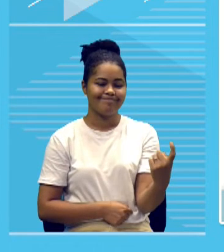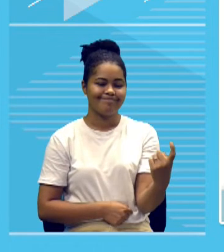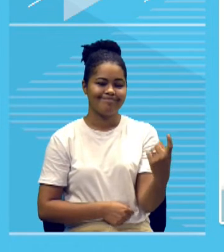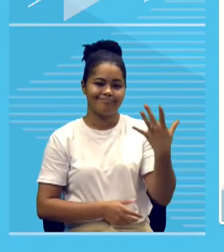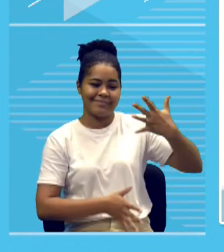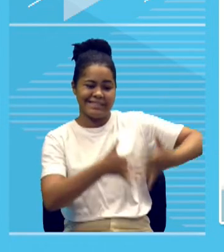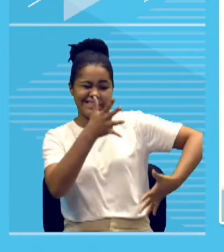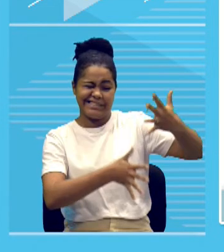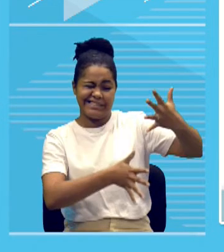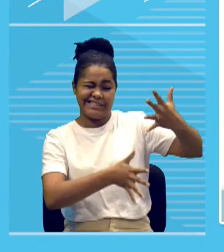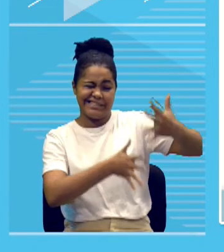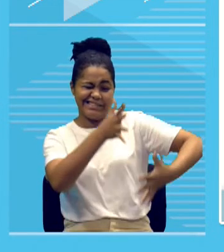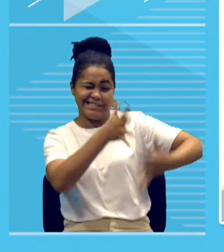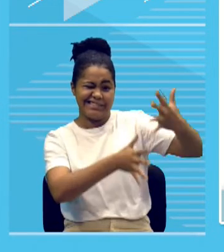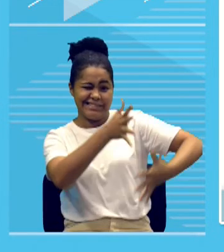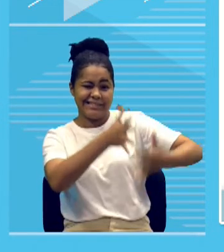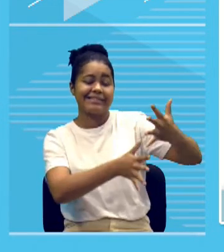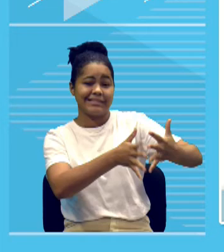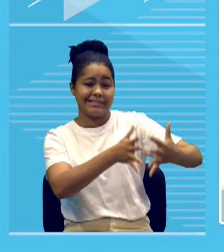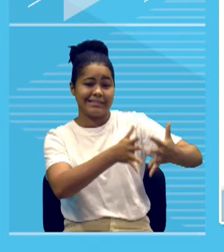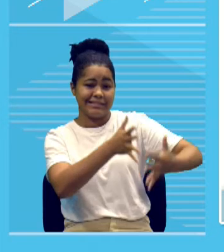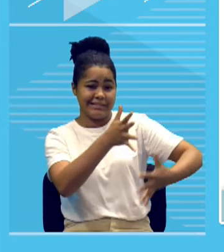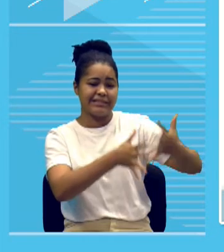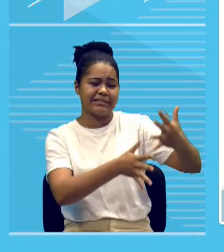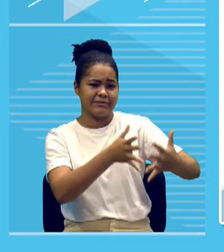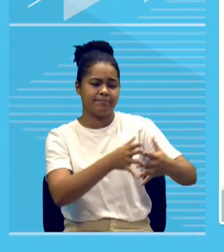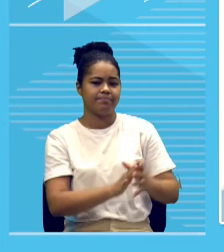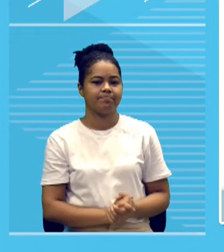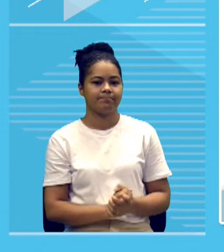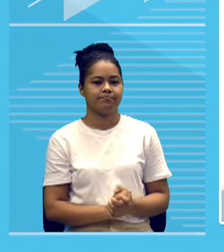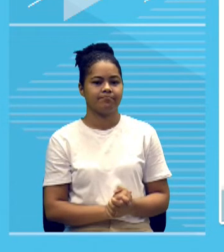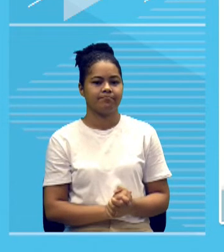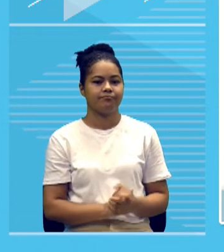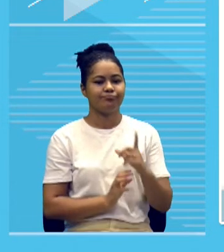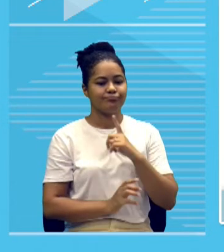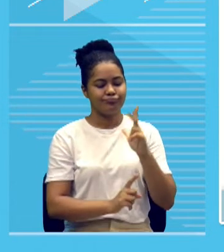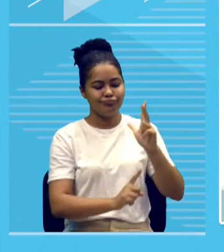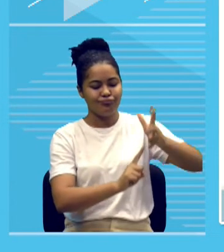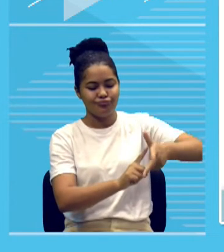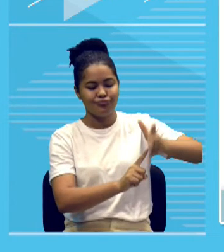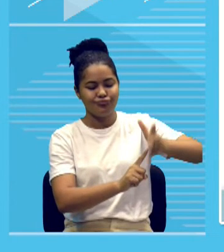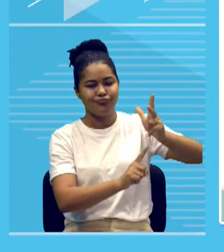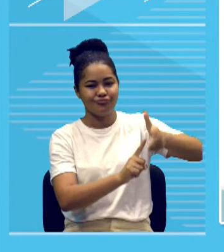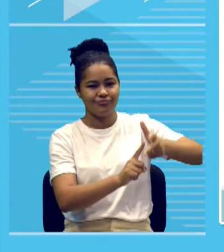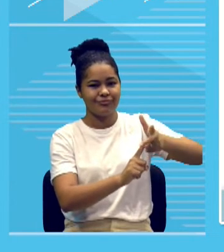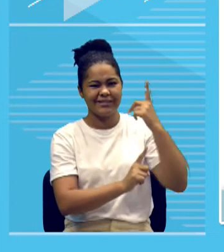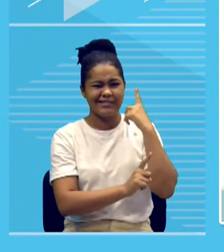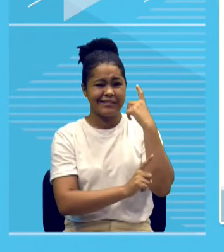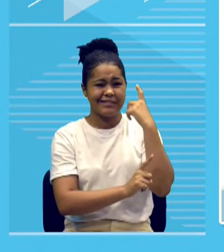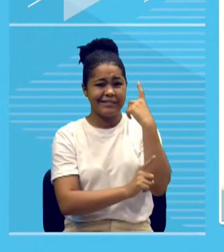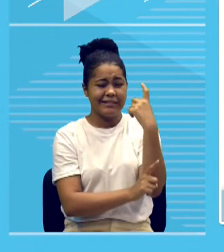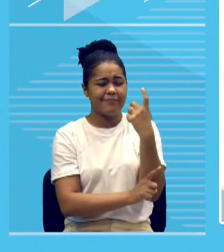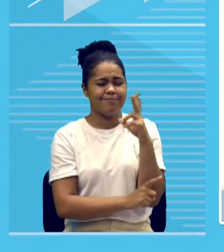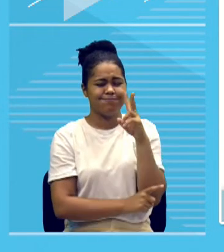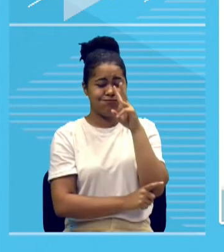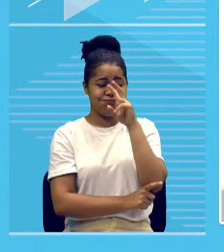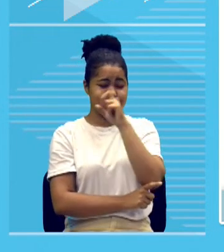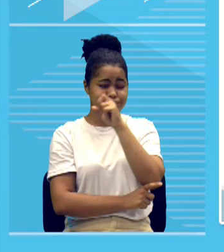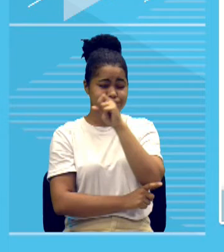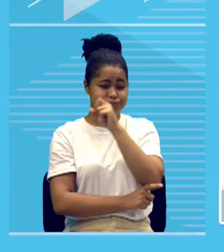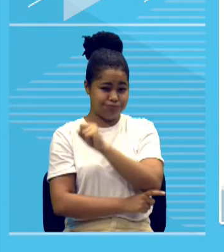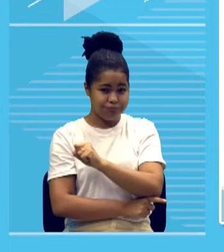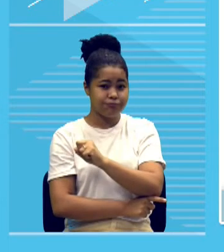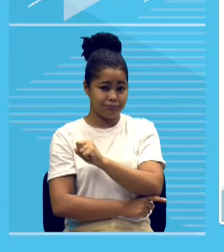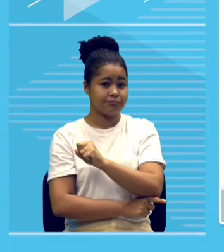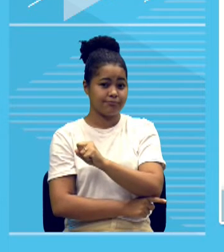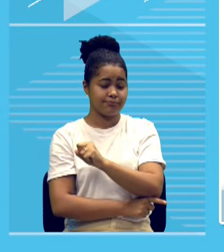o que a poluição sonora meus queridos é ruído e barulho Acima da Média aceita a